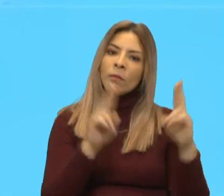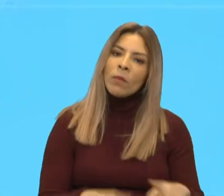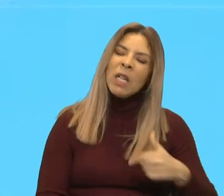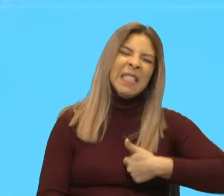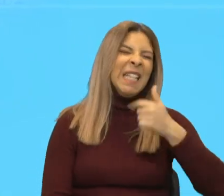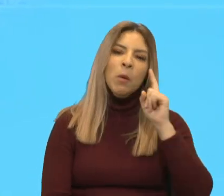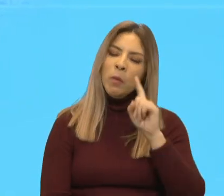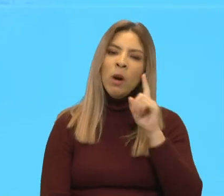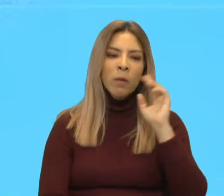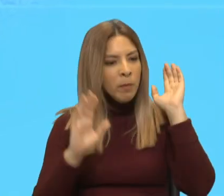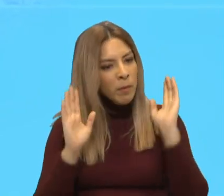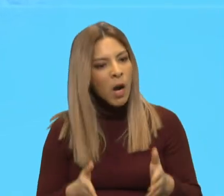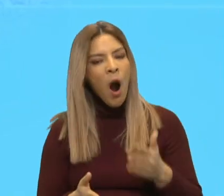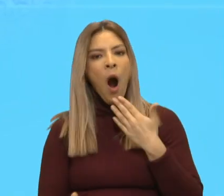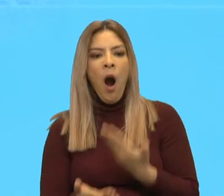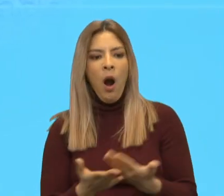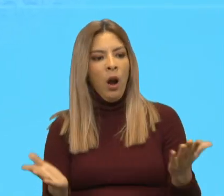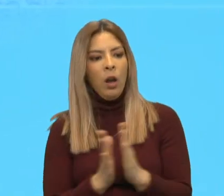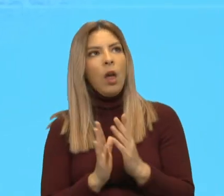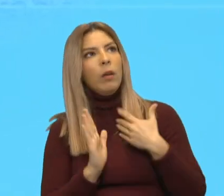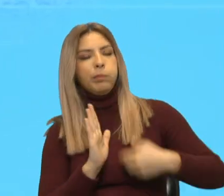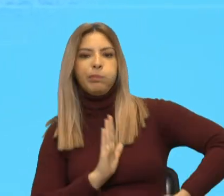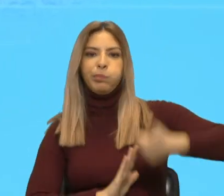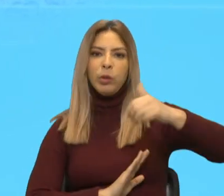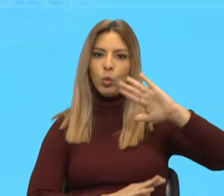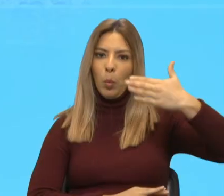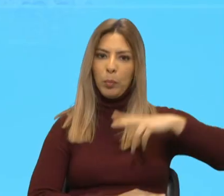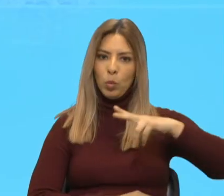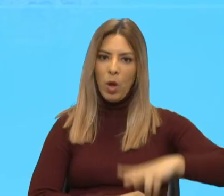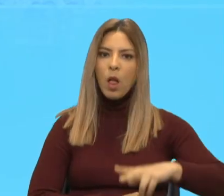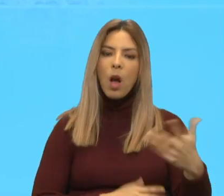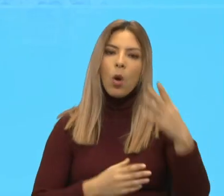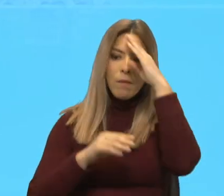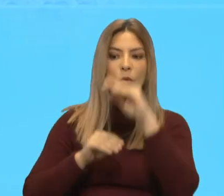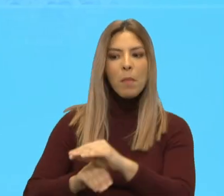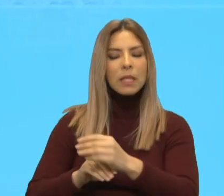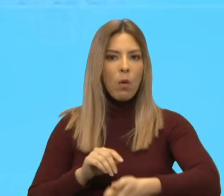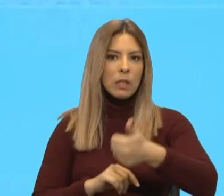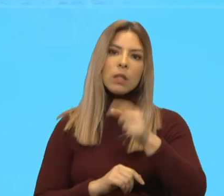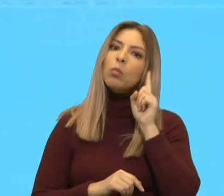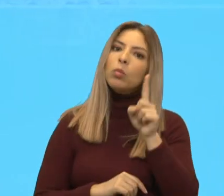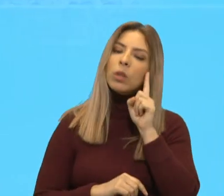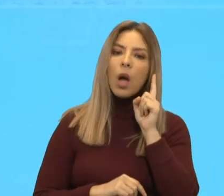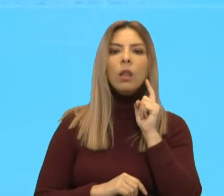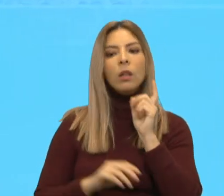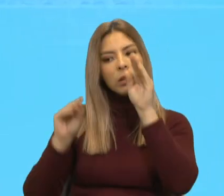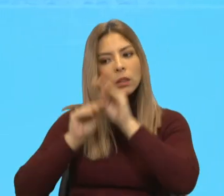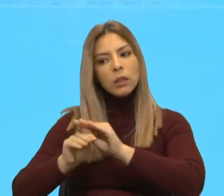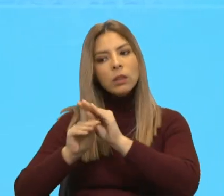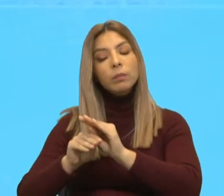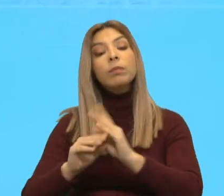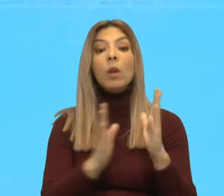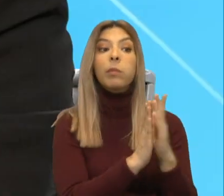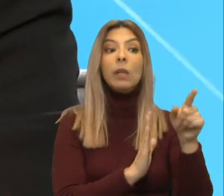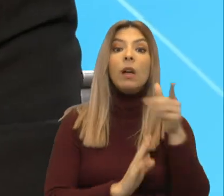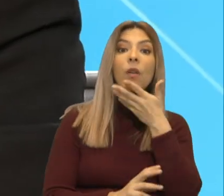importante. No que diz respeito à Igreja em Portugal, estamos a colaborar também na área da formação. com a Arquidiocese de Évora. Nós já